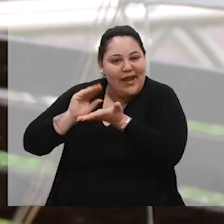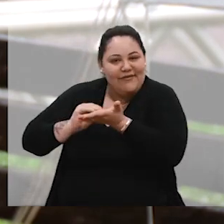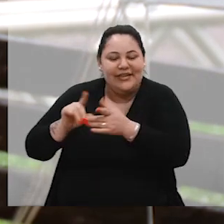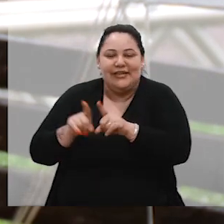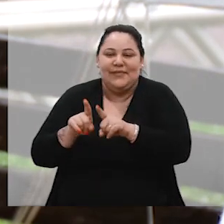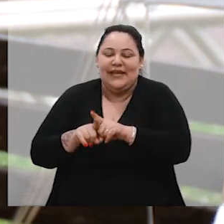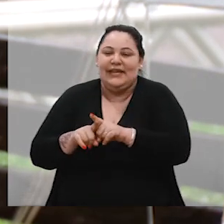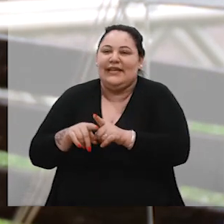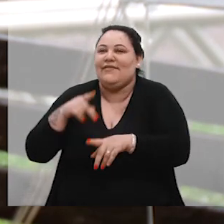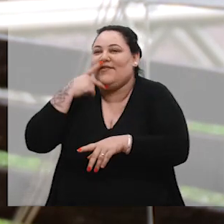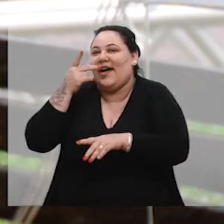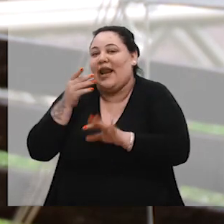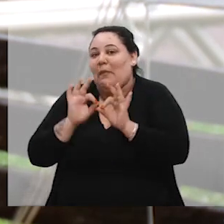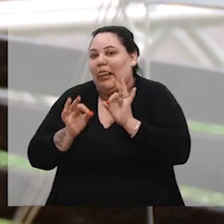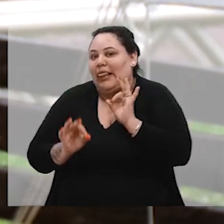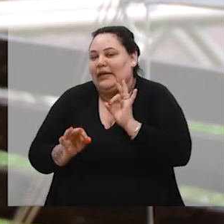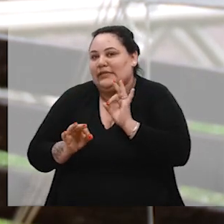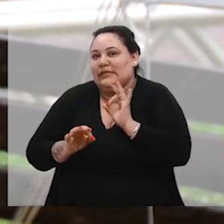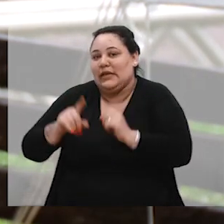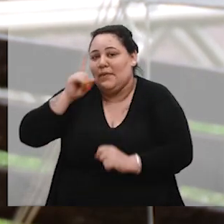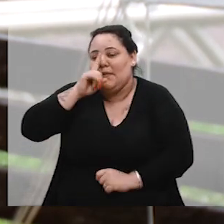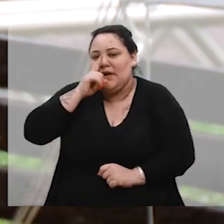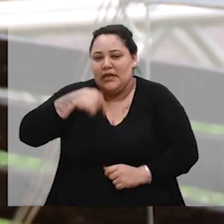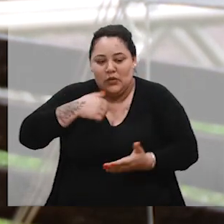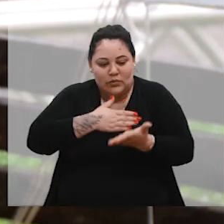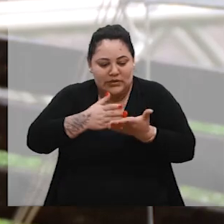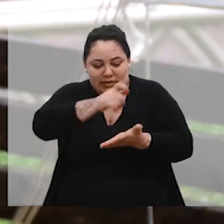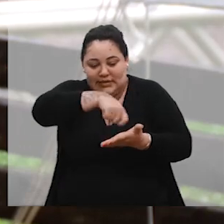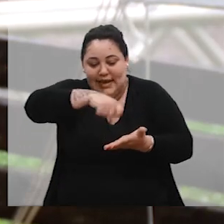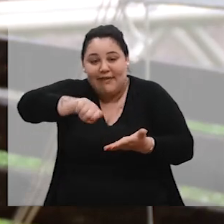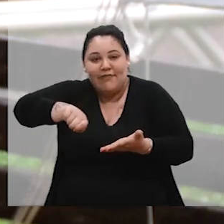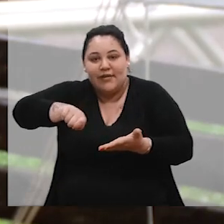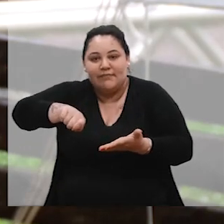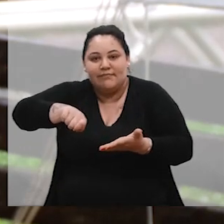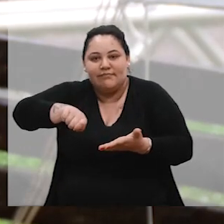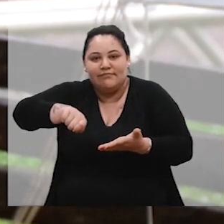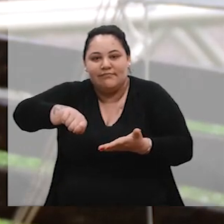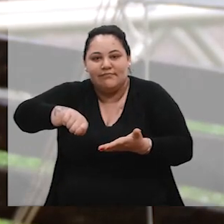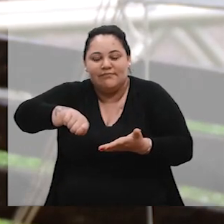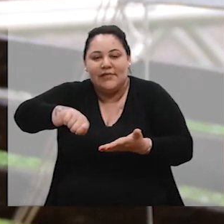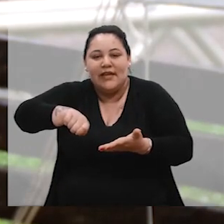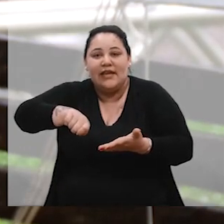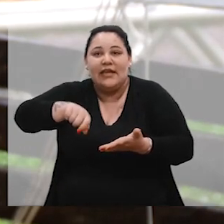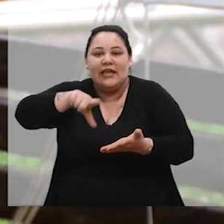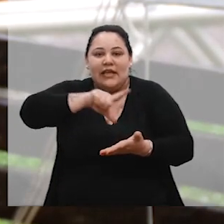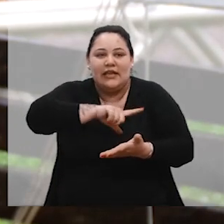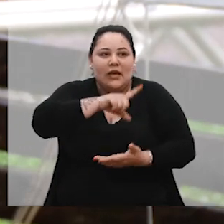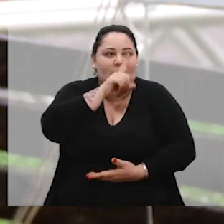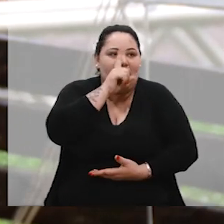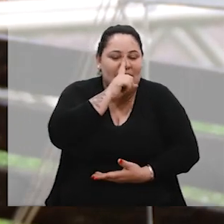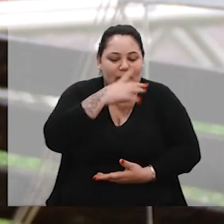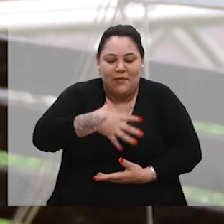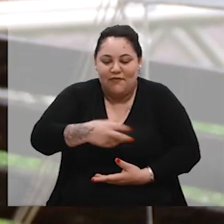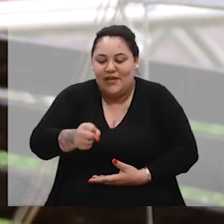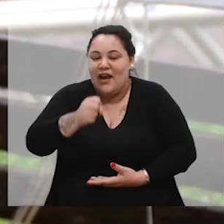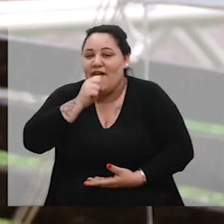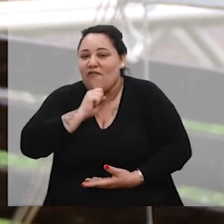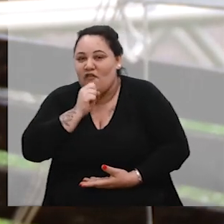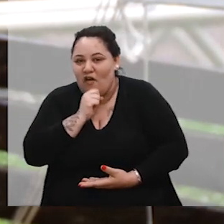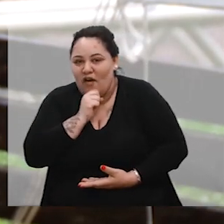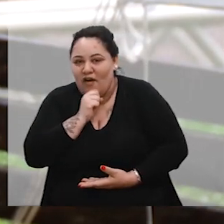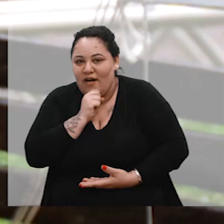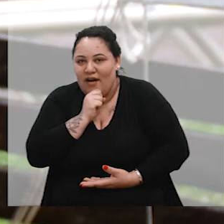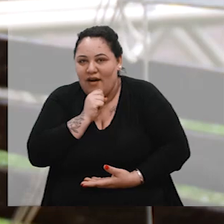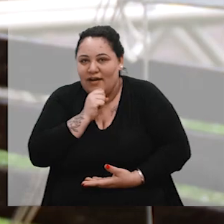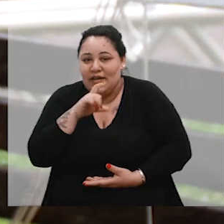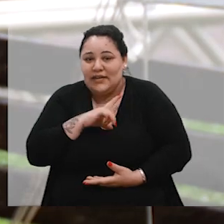gravado, depoimentos da mãe, e comecei a escrever uma história, onde eu tenho uma mãe, uma filha e uma avó,